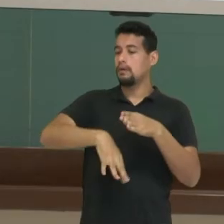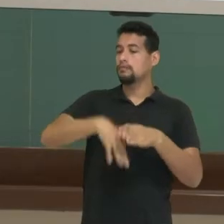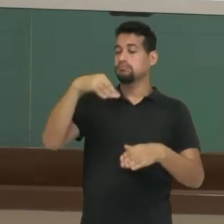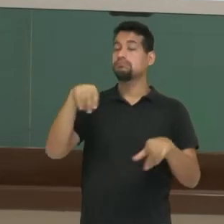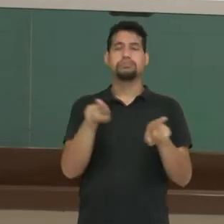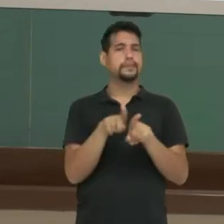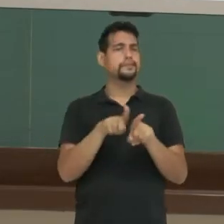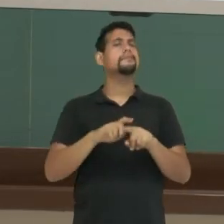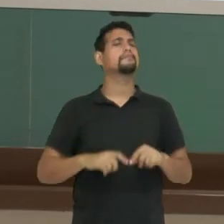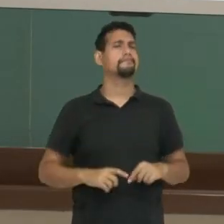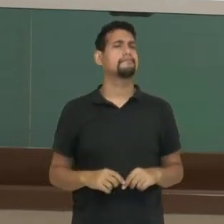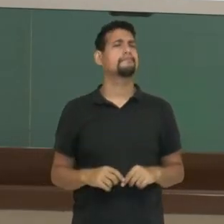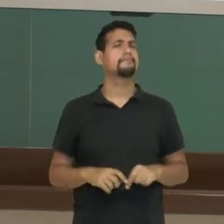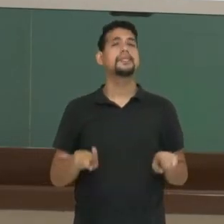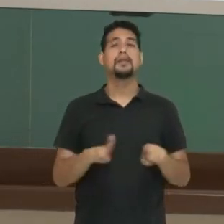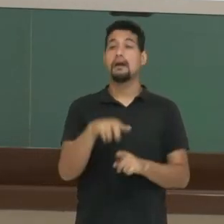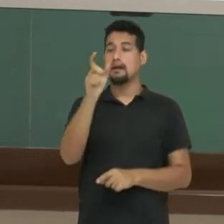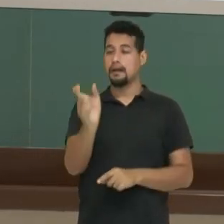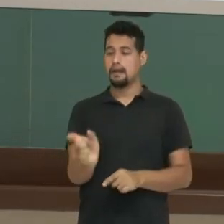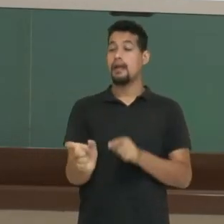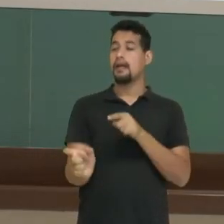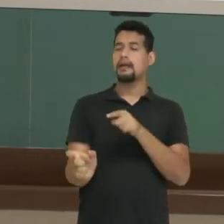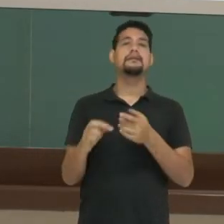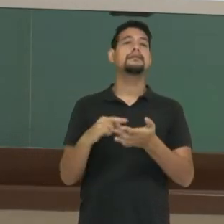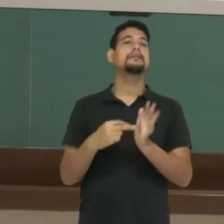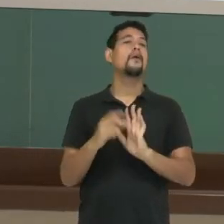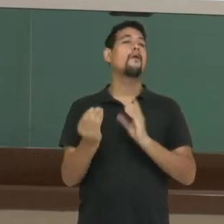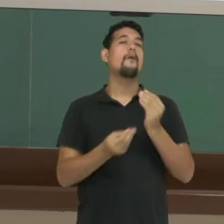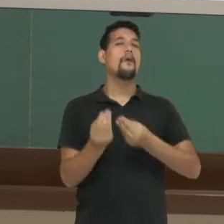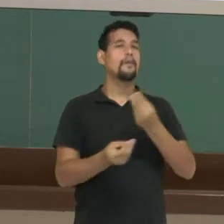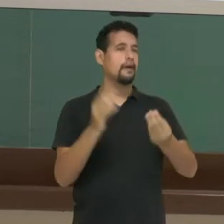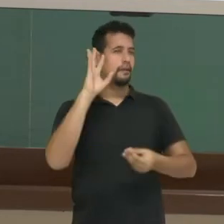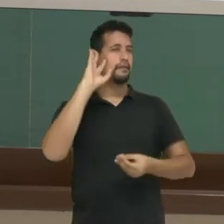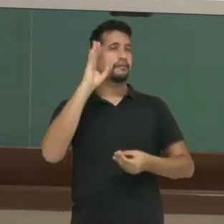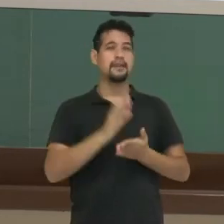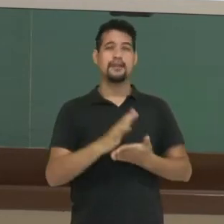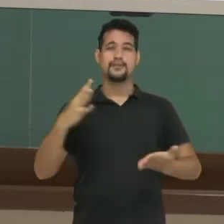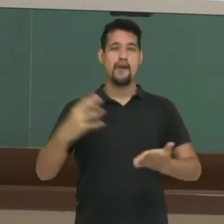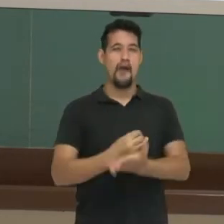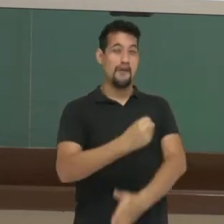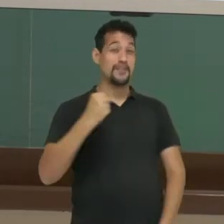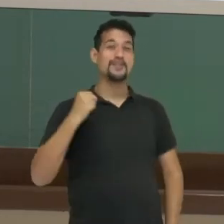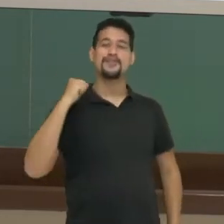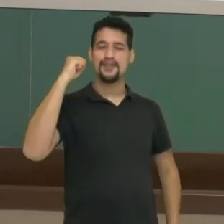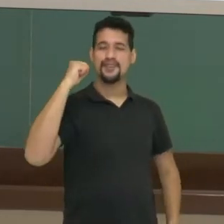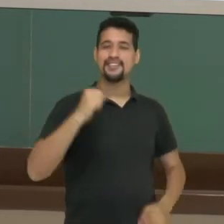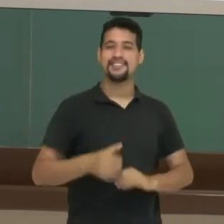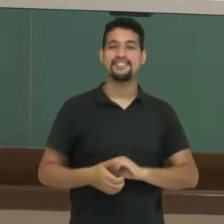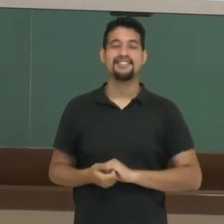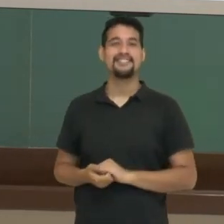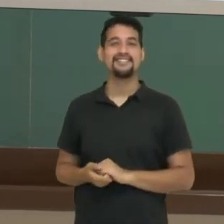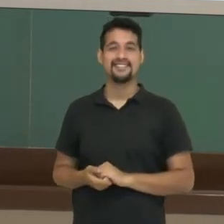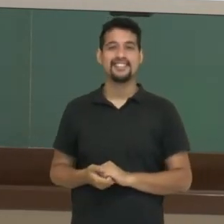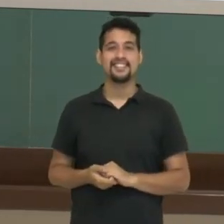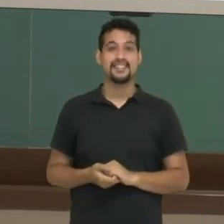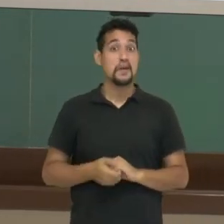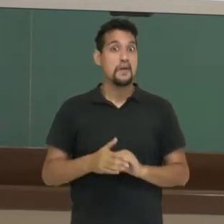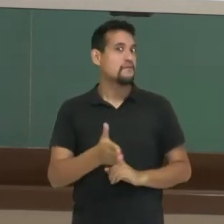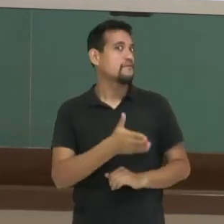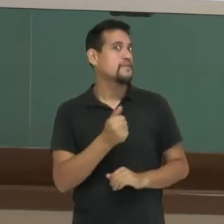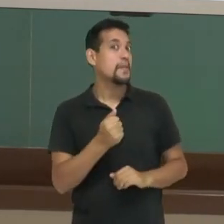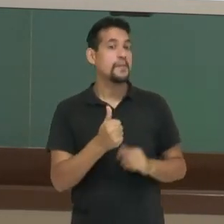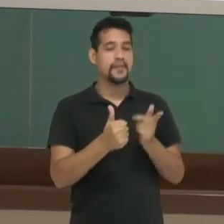certo? Então aqui está caracterizado, né, como ocorrem as vitórias no jiu-jitsu. Vamos para a